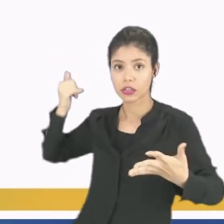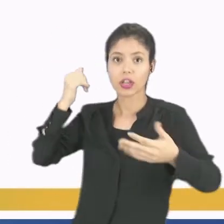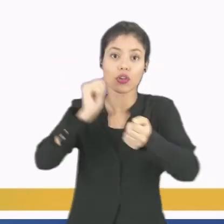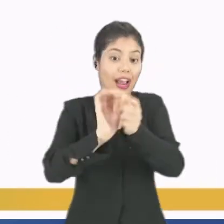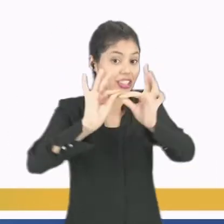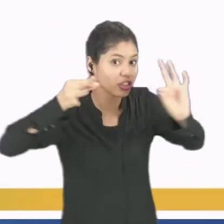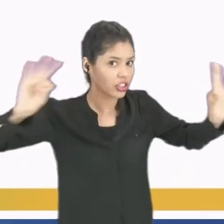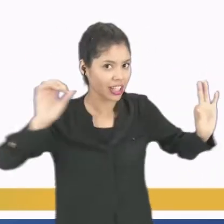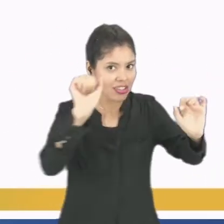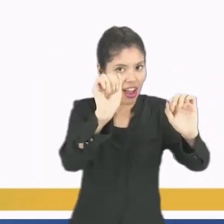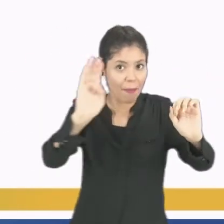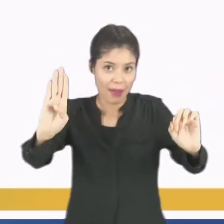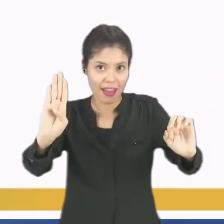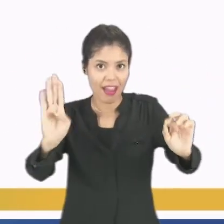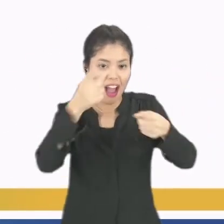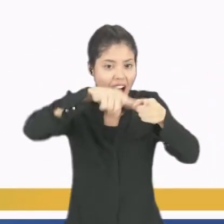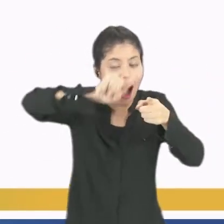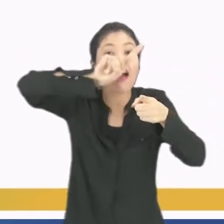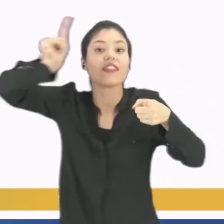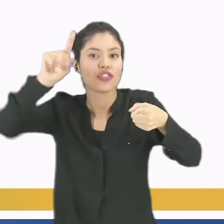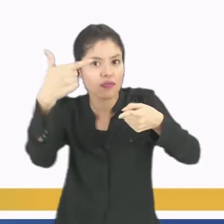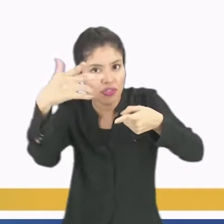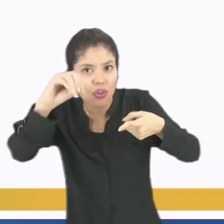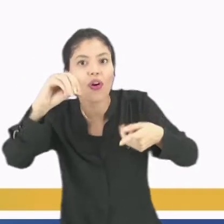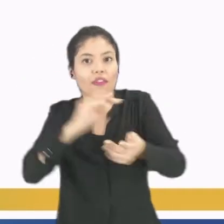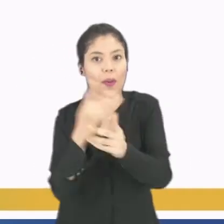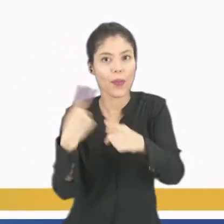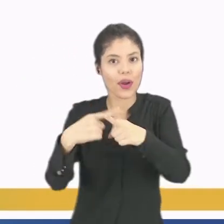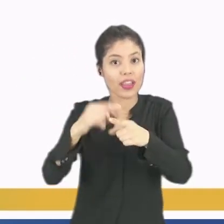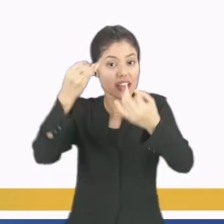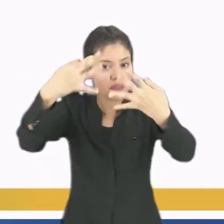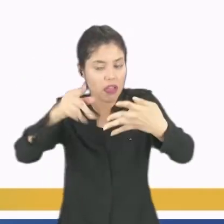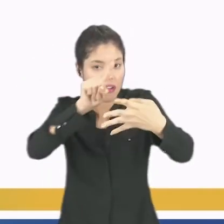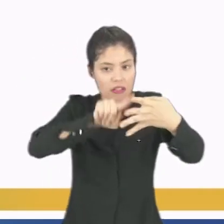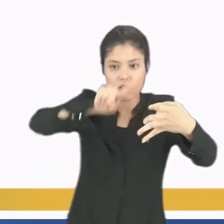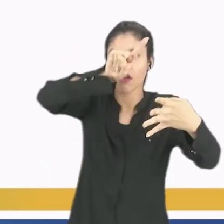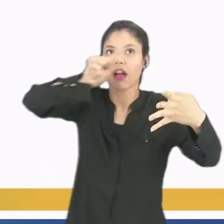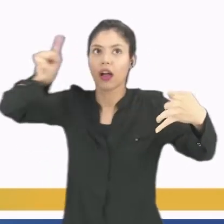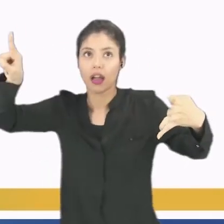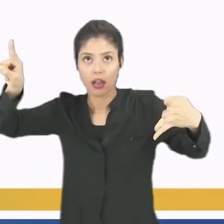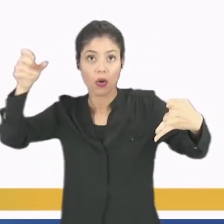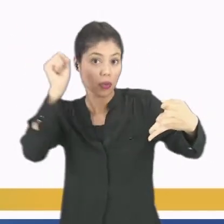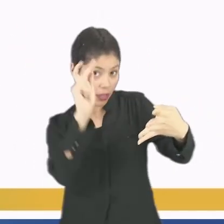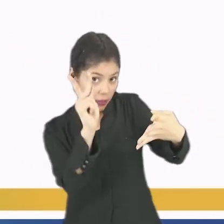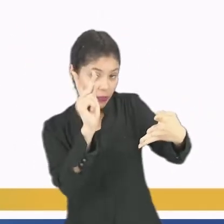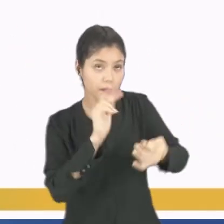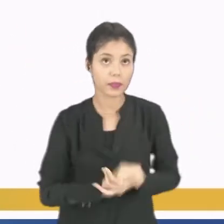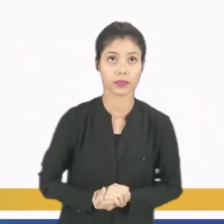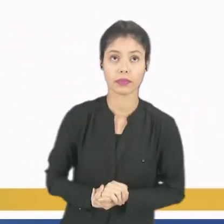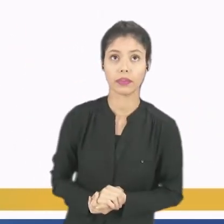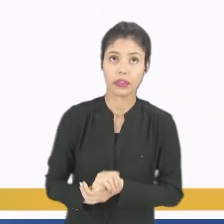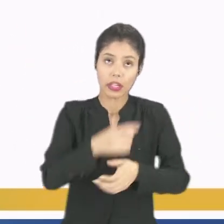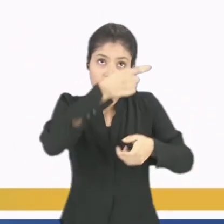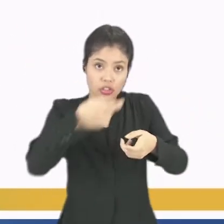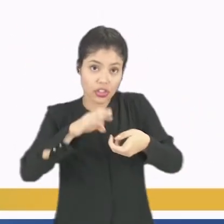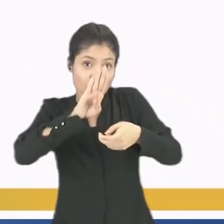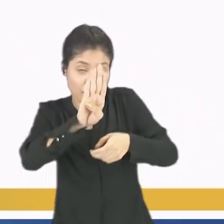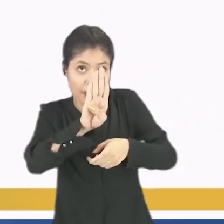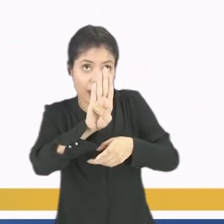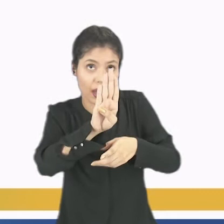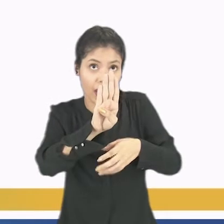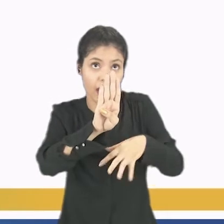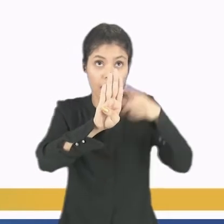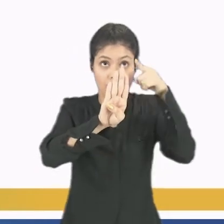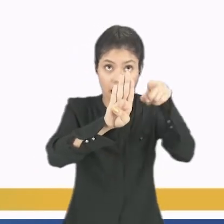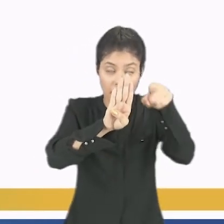a distância de AB é raiz de 29, porque está dizendo aqui, ó. Ok? X de B,